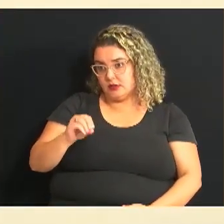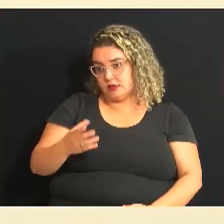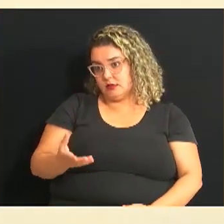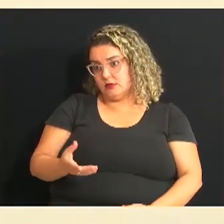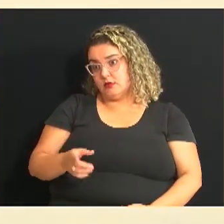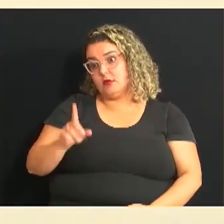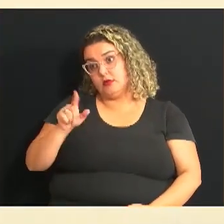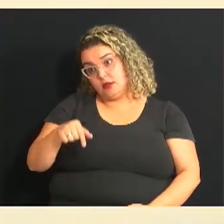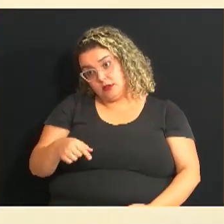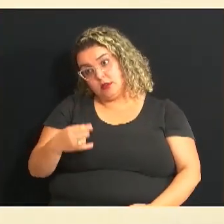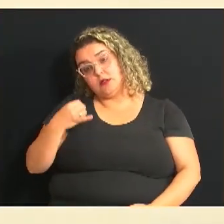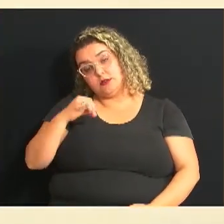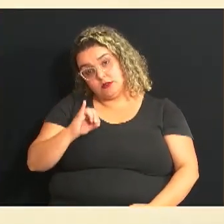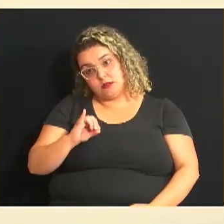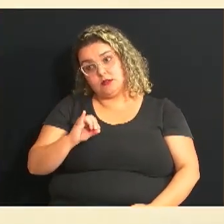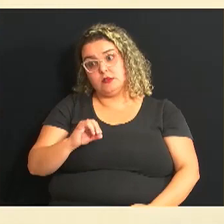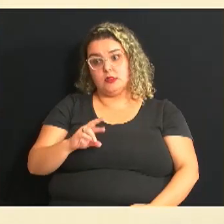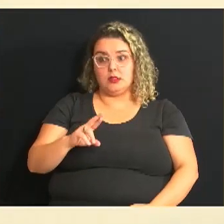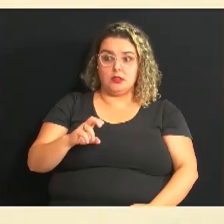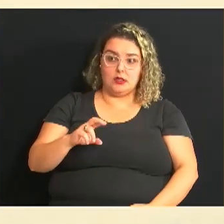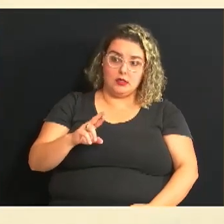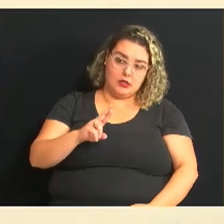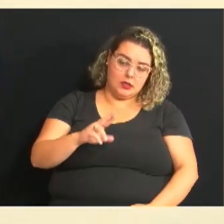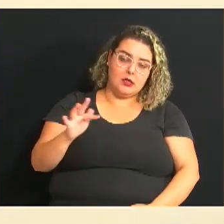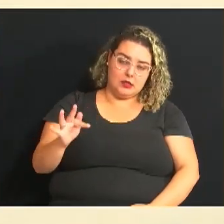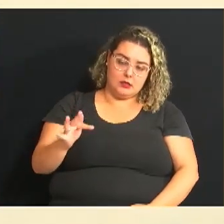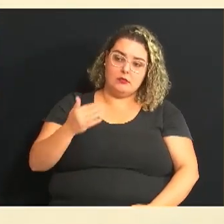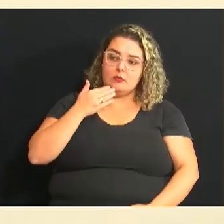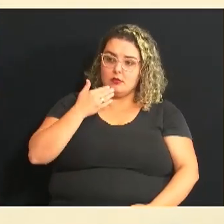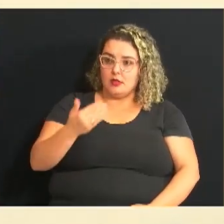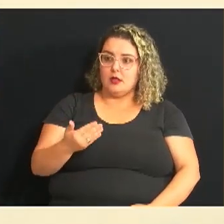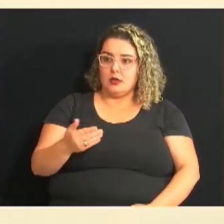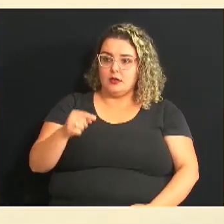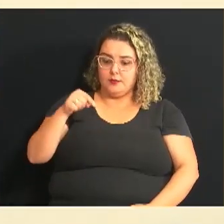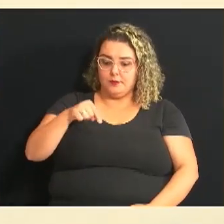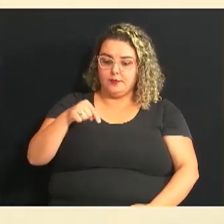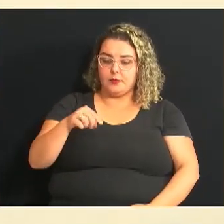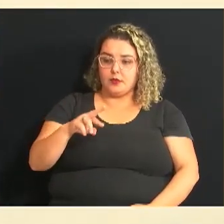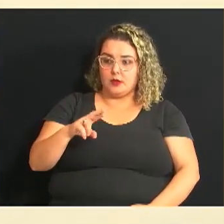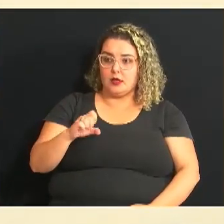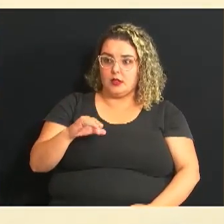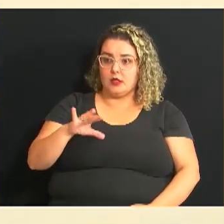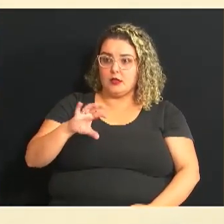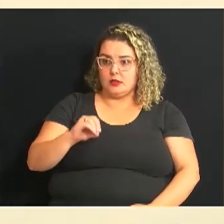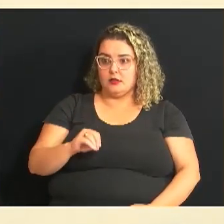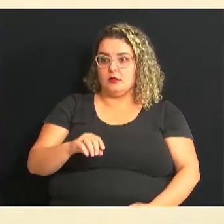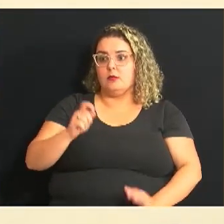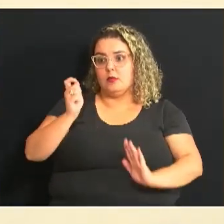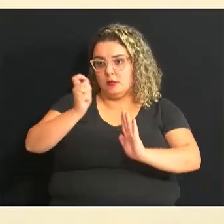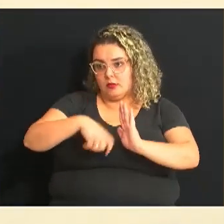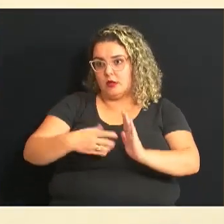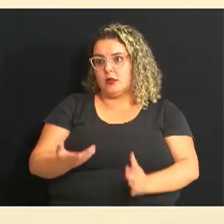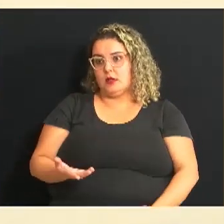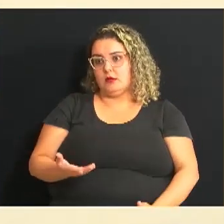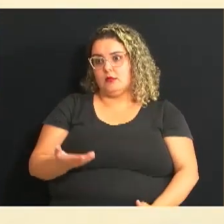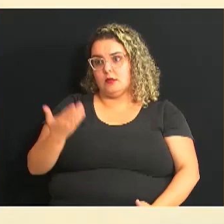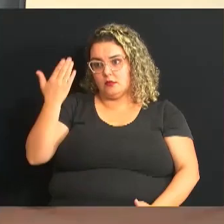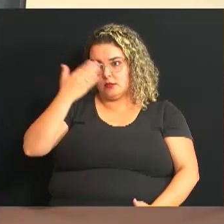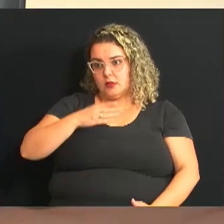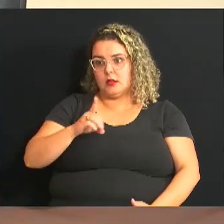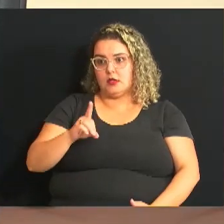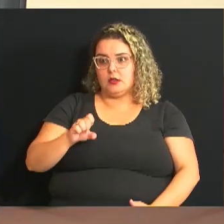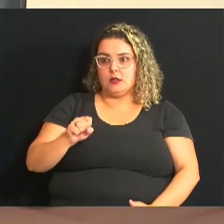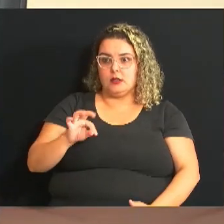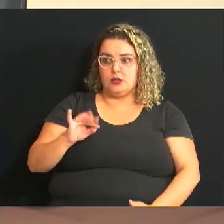caso a Receita solicite, né, é esse recibo que tem validade para comprovar a destinação. A gente tem